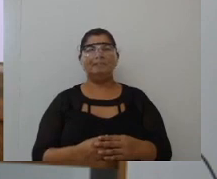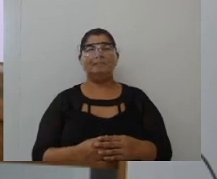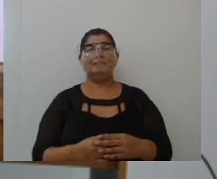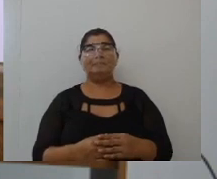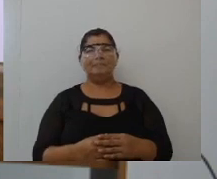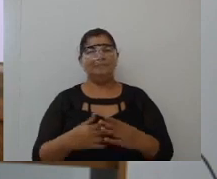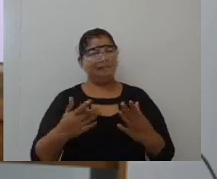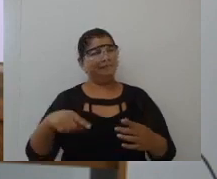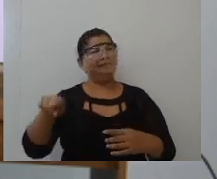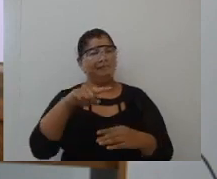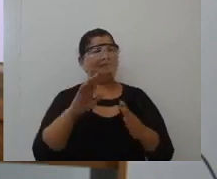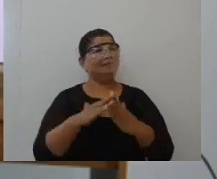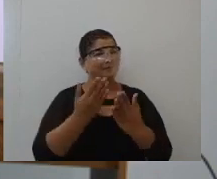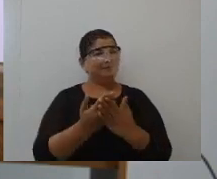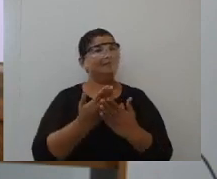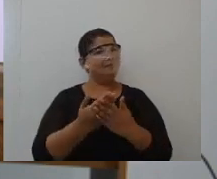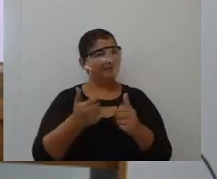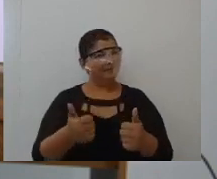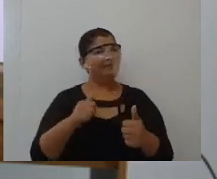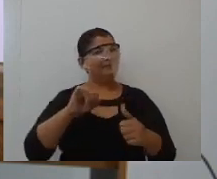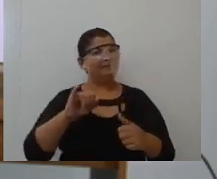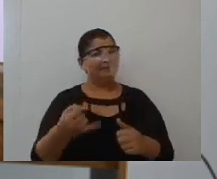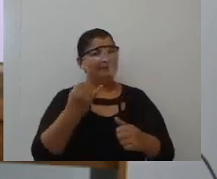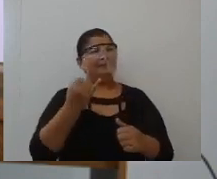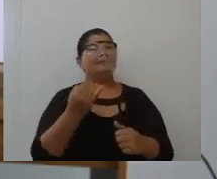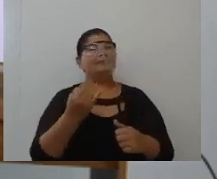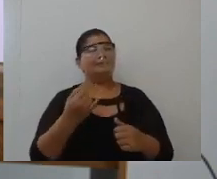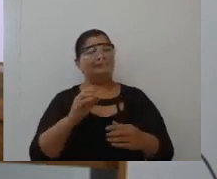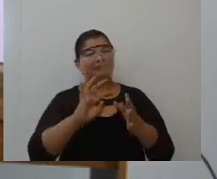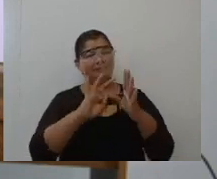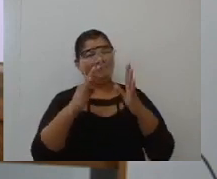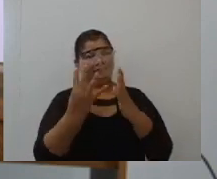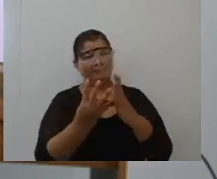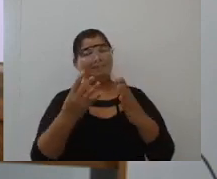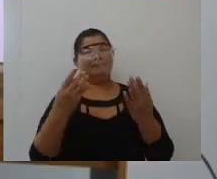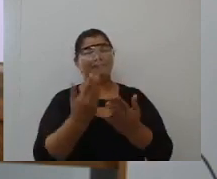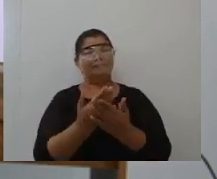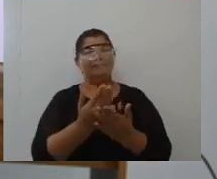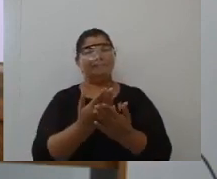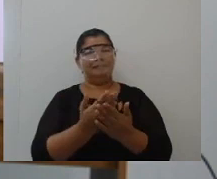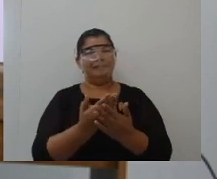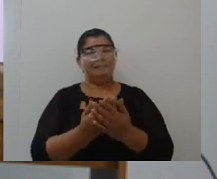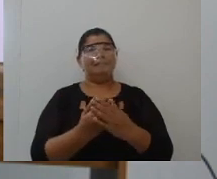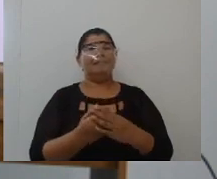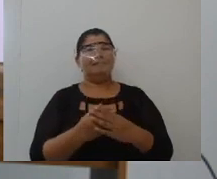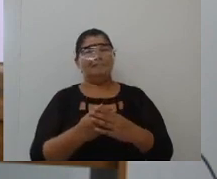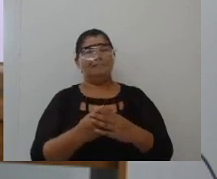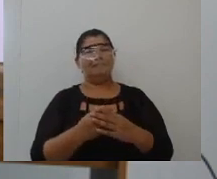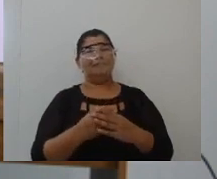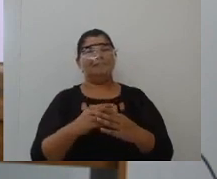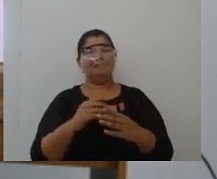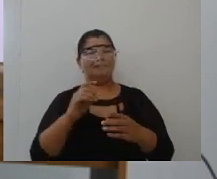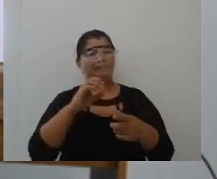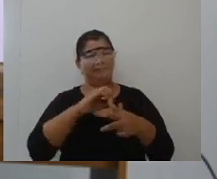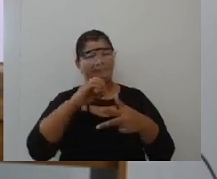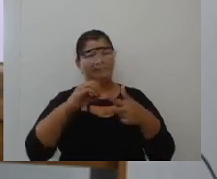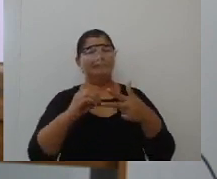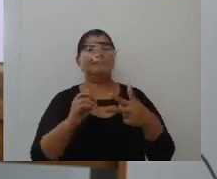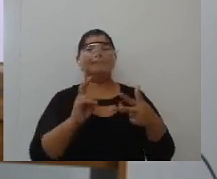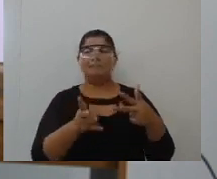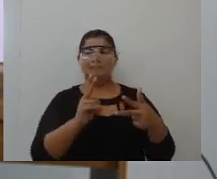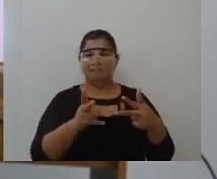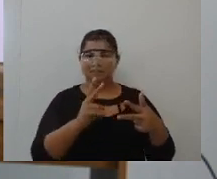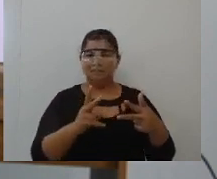Pessoal, vamos estudar, hein? Aproveita esse tempo de quarentena para poder estudar. Por enquanto, as datas do Enem estão mantidas, não é